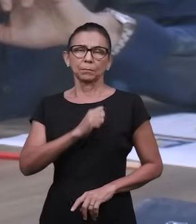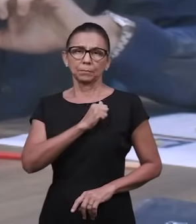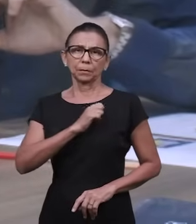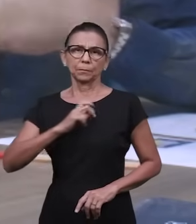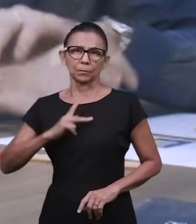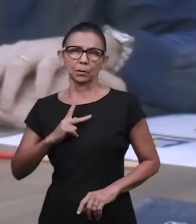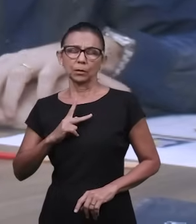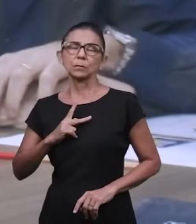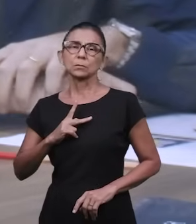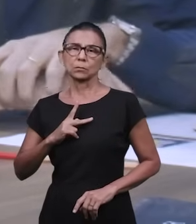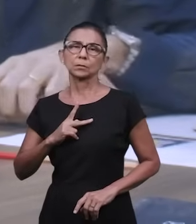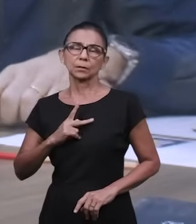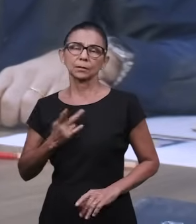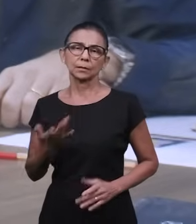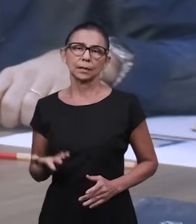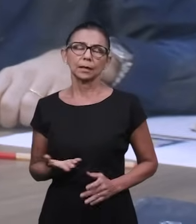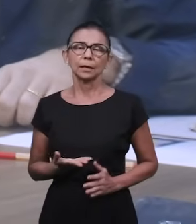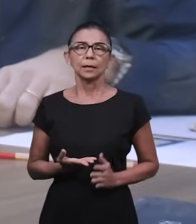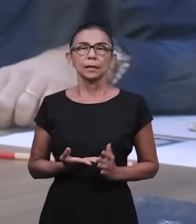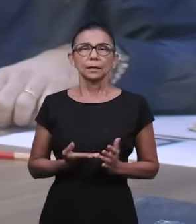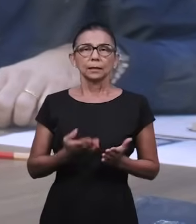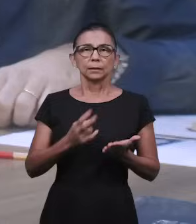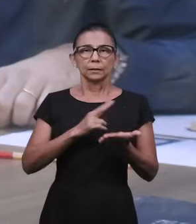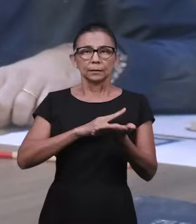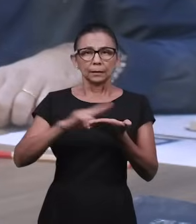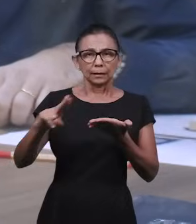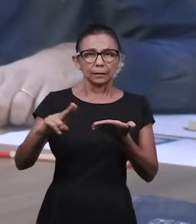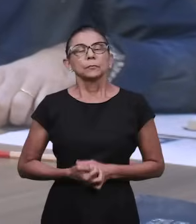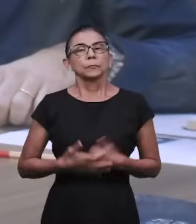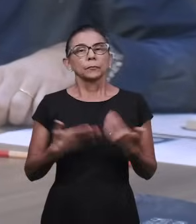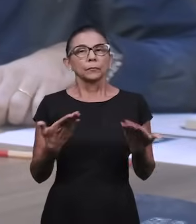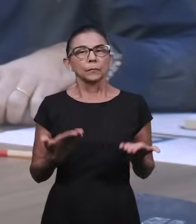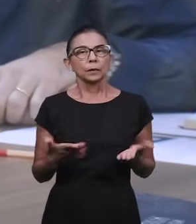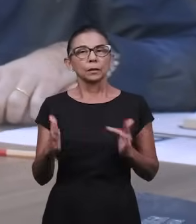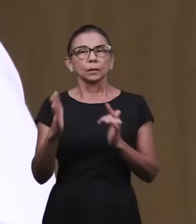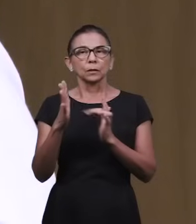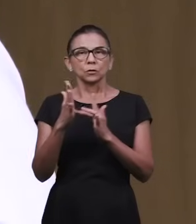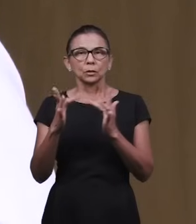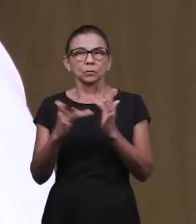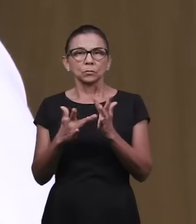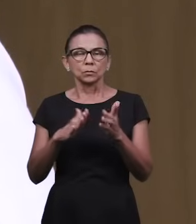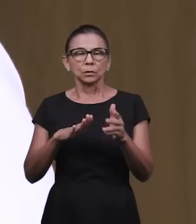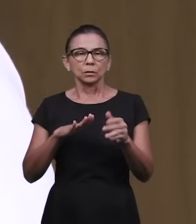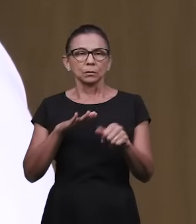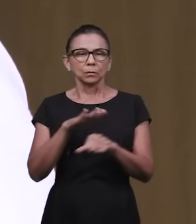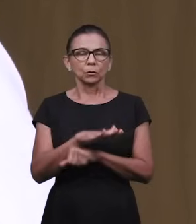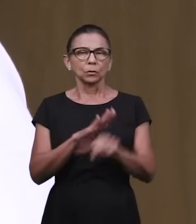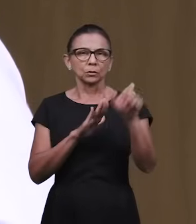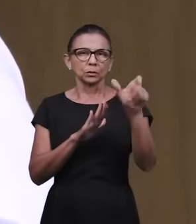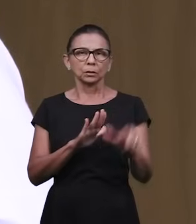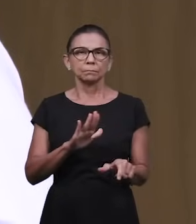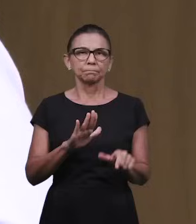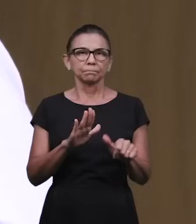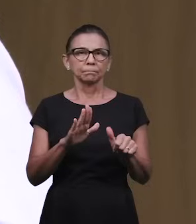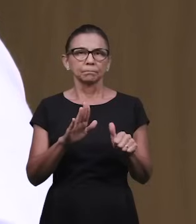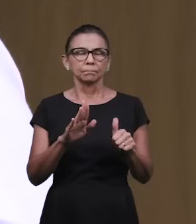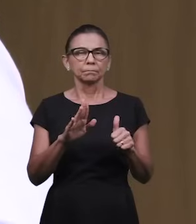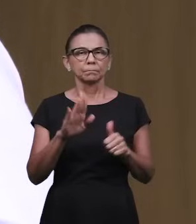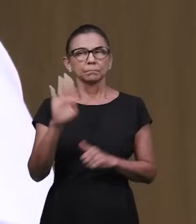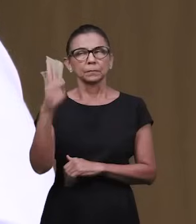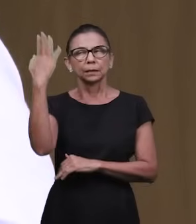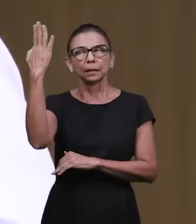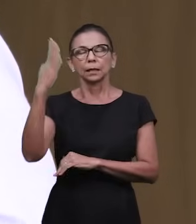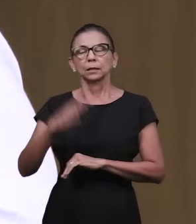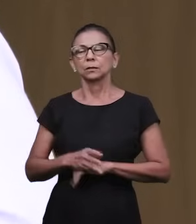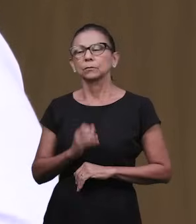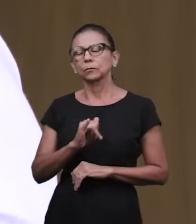Senhor o que também vos ensinei. Que o Senhor Jesus, na noite em que foi traído, tomou o pão e disse,